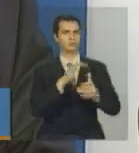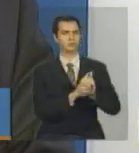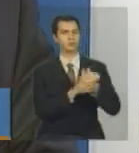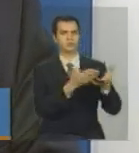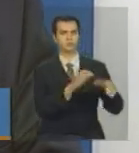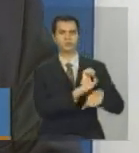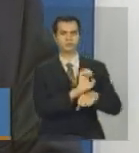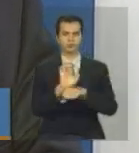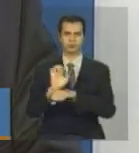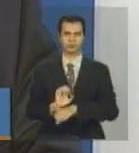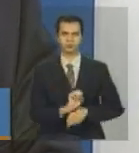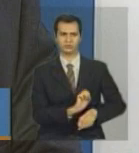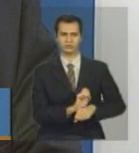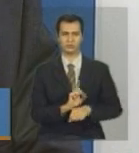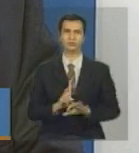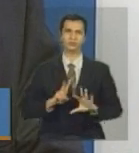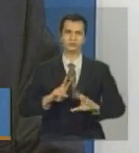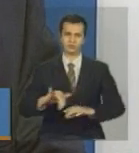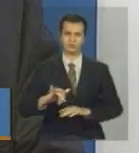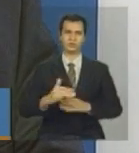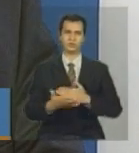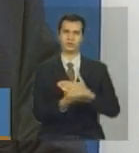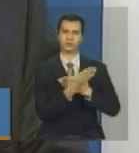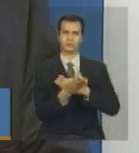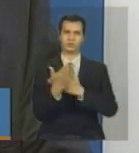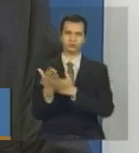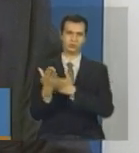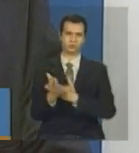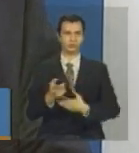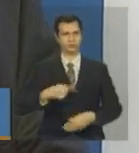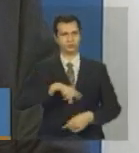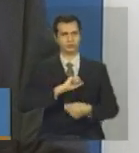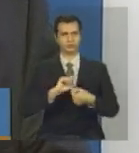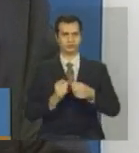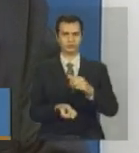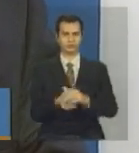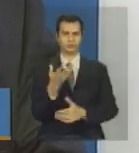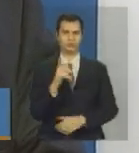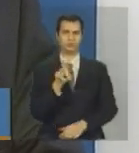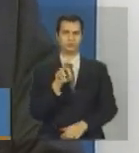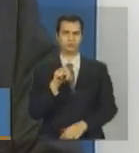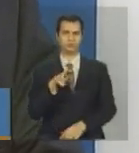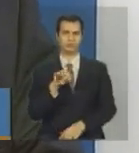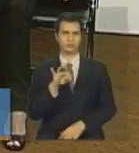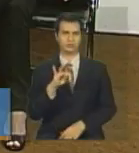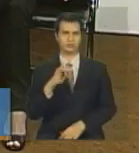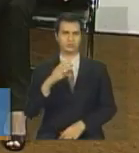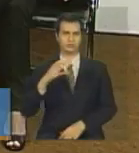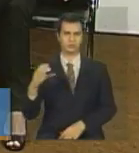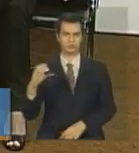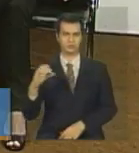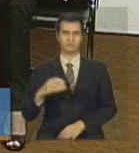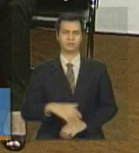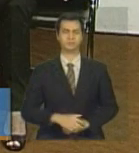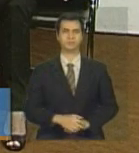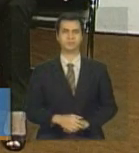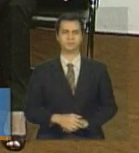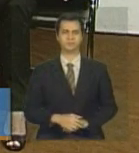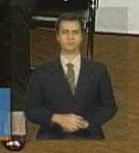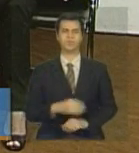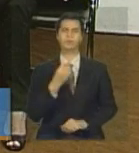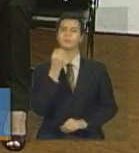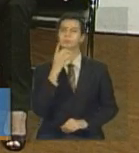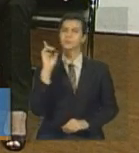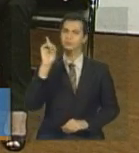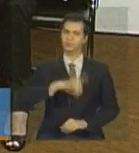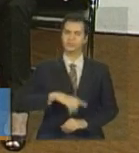tanto contribuir conosco na aplicação do Pronatec Brasil Sem Miséria. Bom dia, coordenadora Nilva. Bom